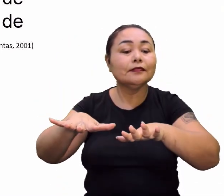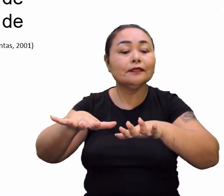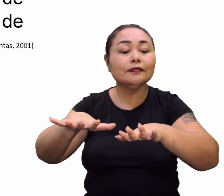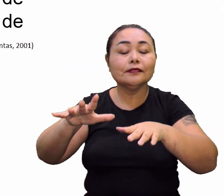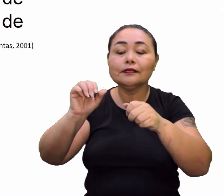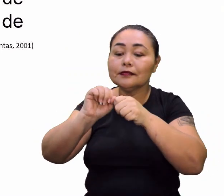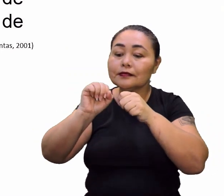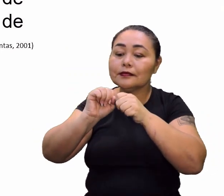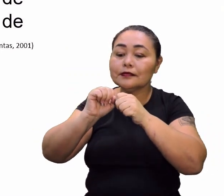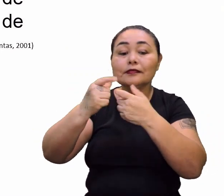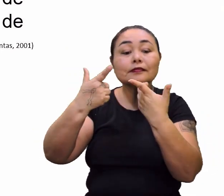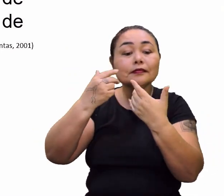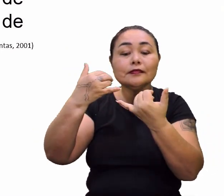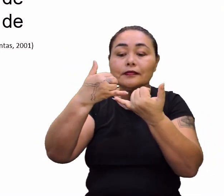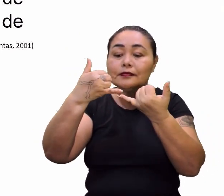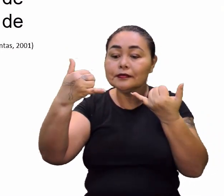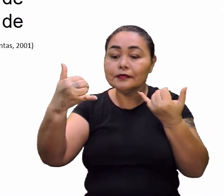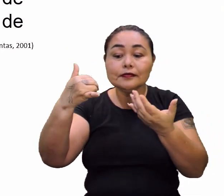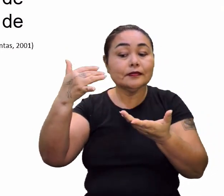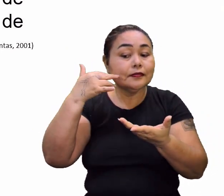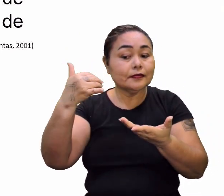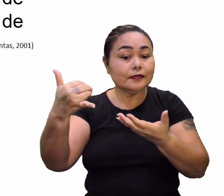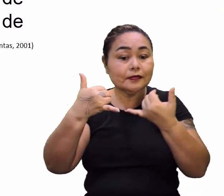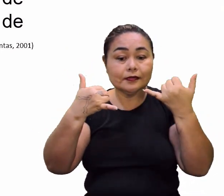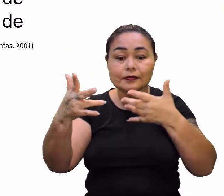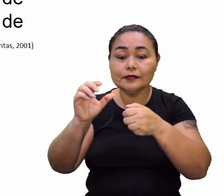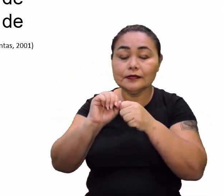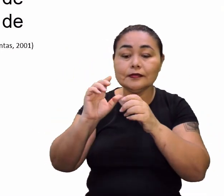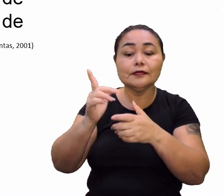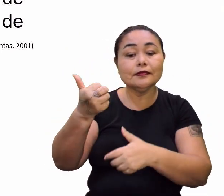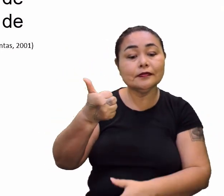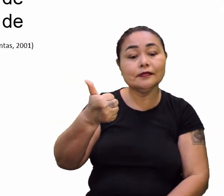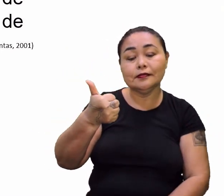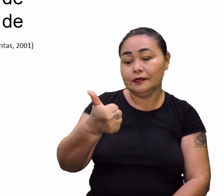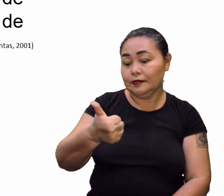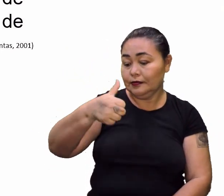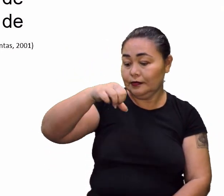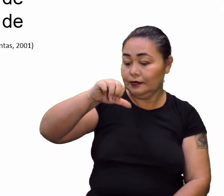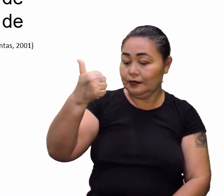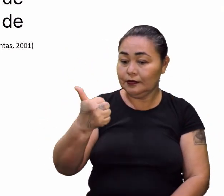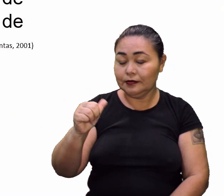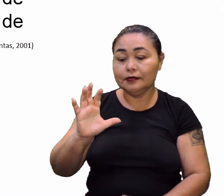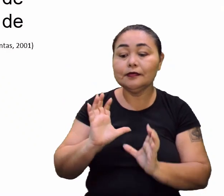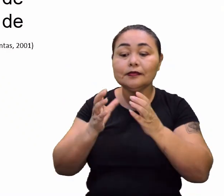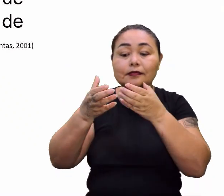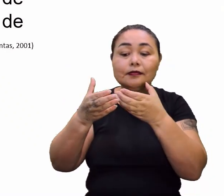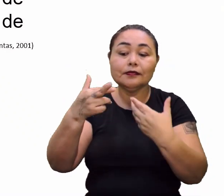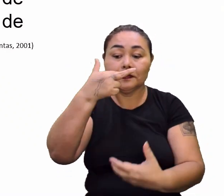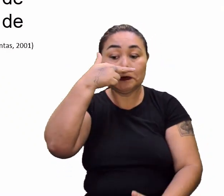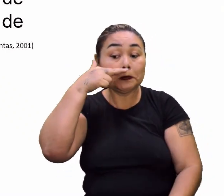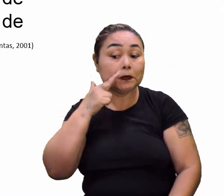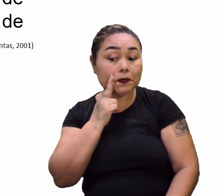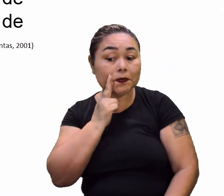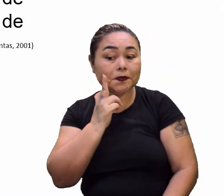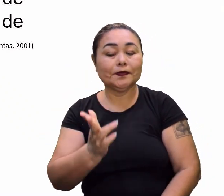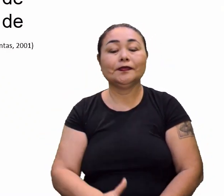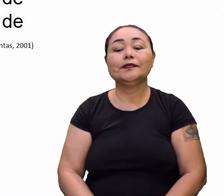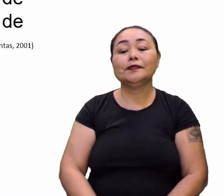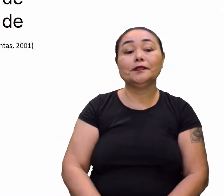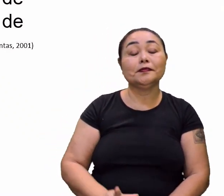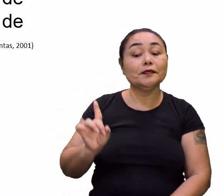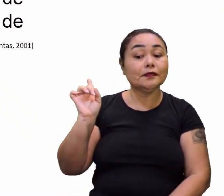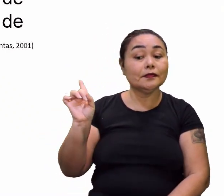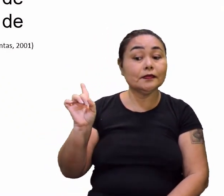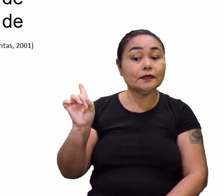do posto telegráfico, lá de 1911, feito pela Comissão Rondon. Olha só, Rogério,